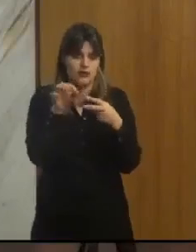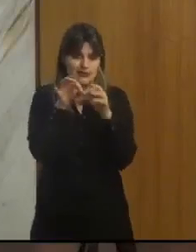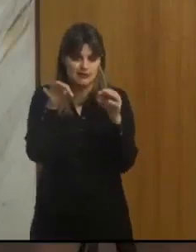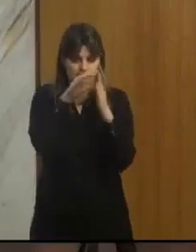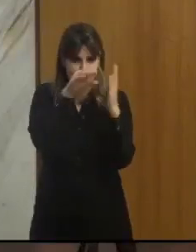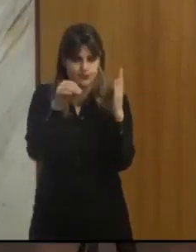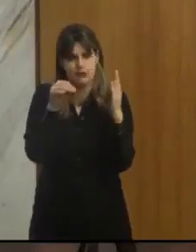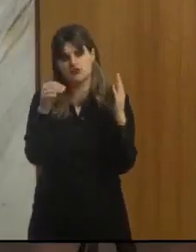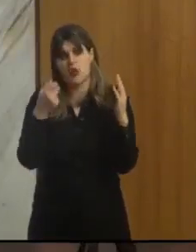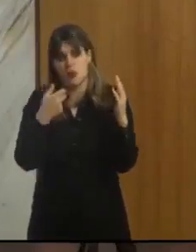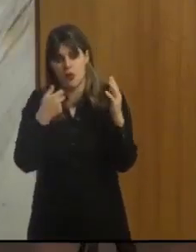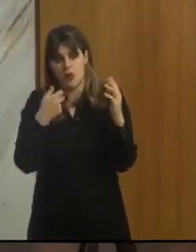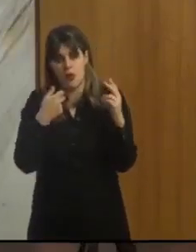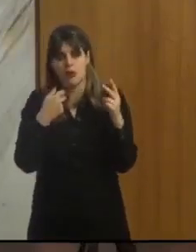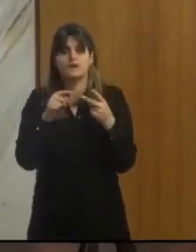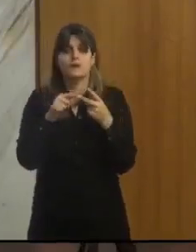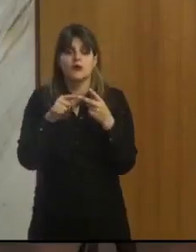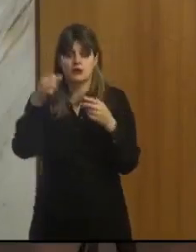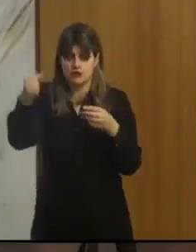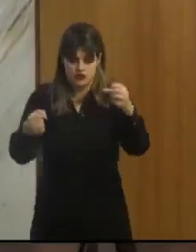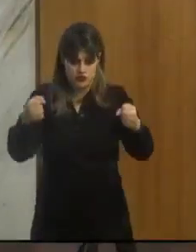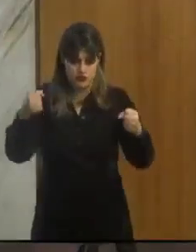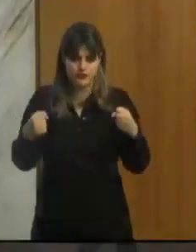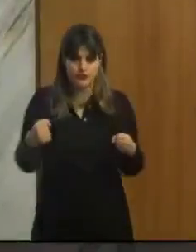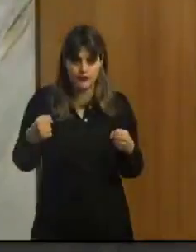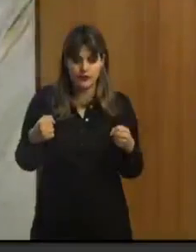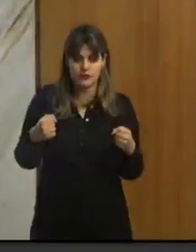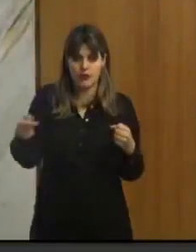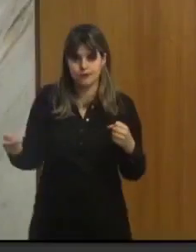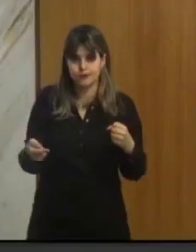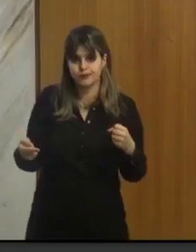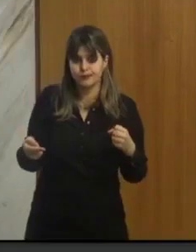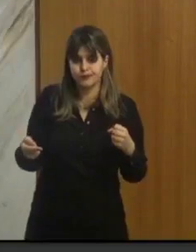bocadinho mais pequeno. E todas as os colunelos por baixo